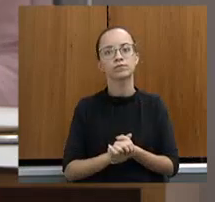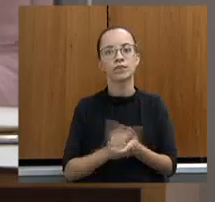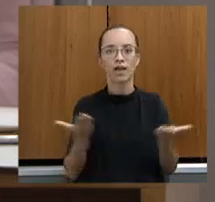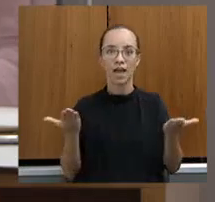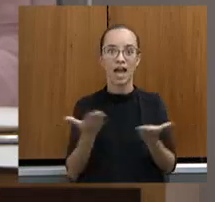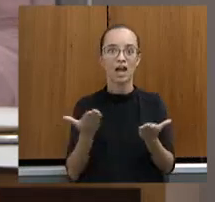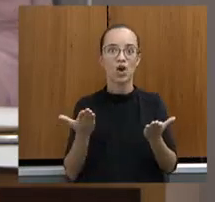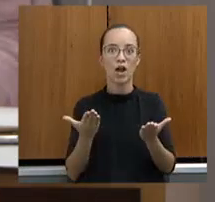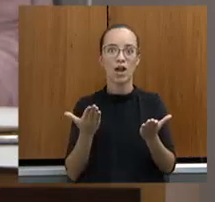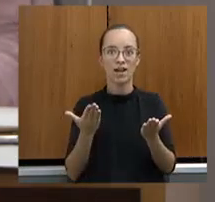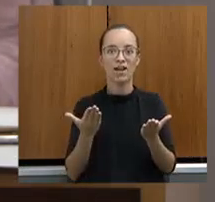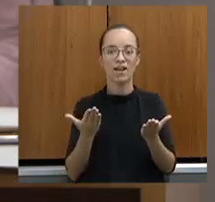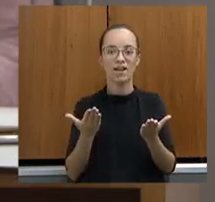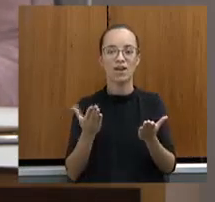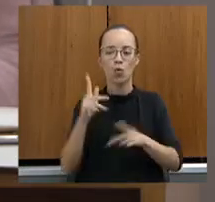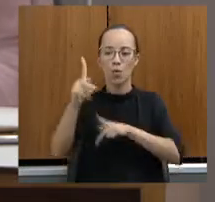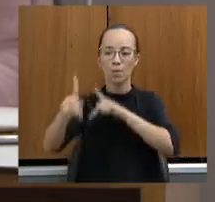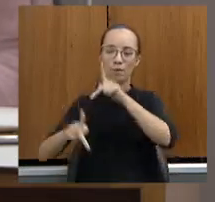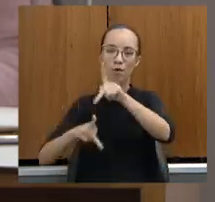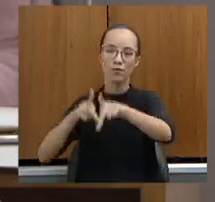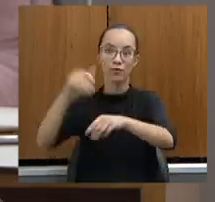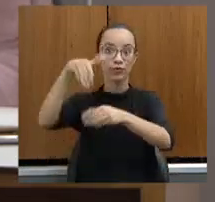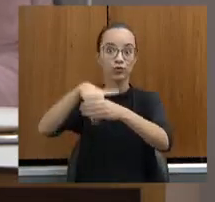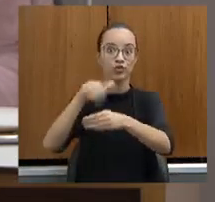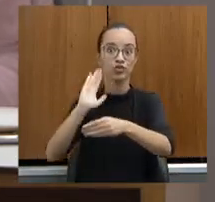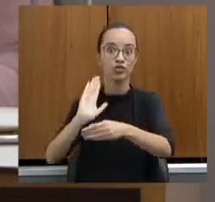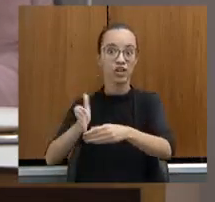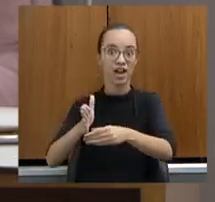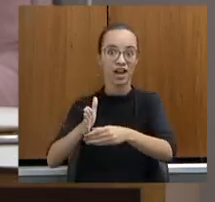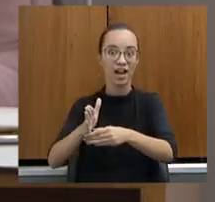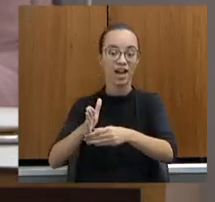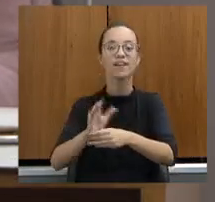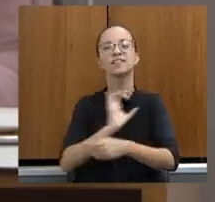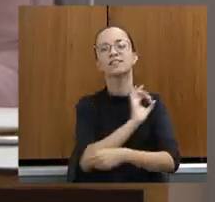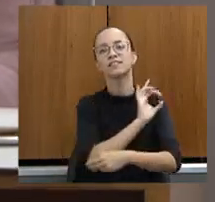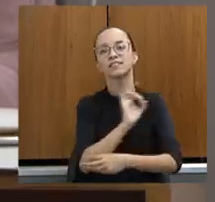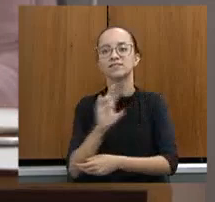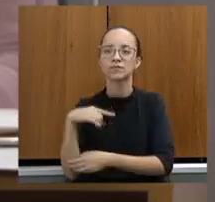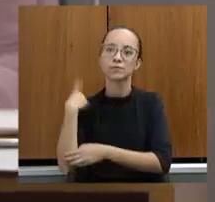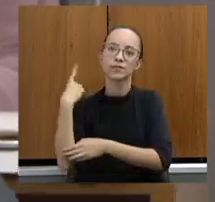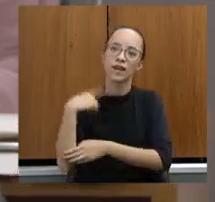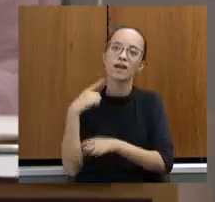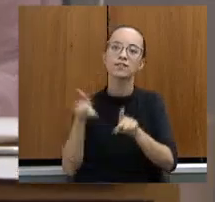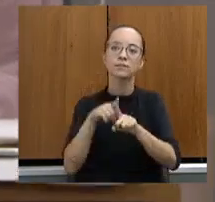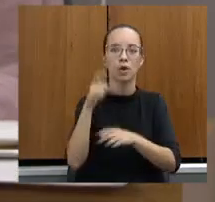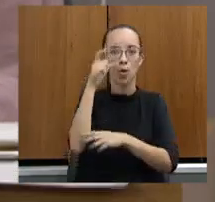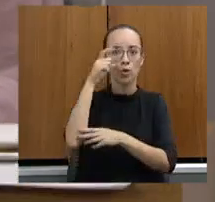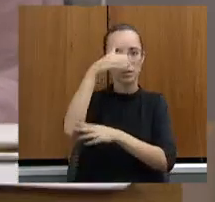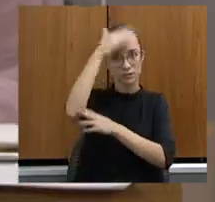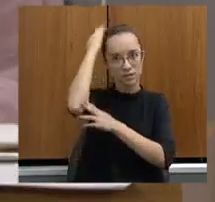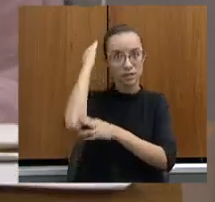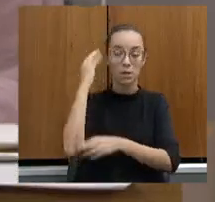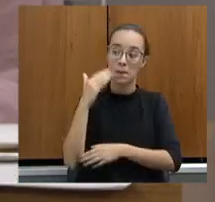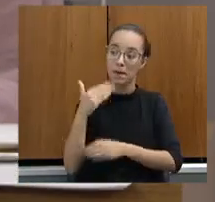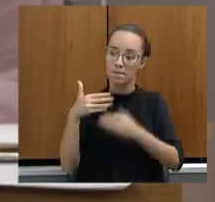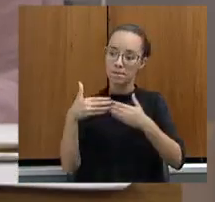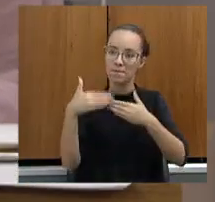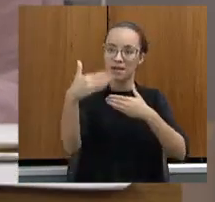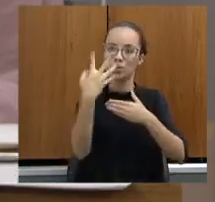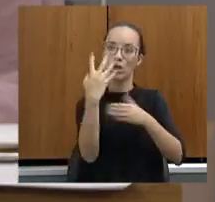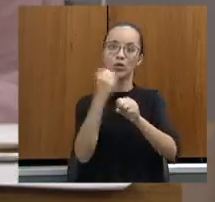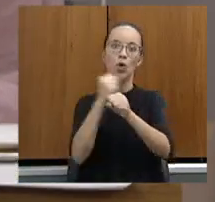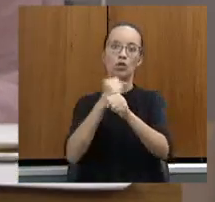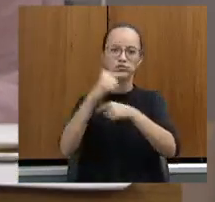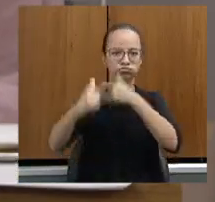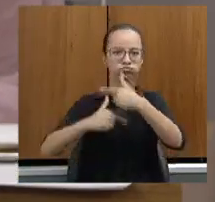renovados os votos do povo de Minas Gerais com cada um dos deputados e com o nosso Governador Romeu Zema teremos aí mais quatro anos de muito trabalho